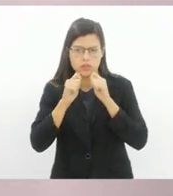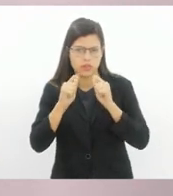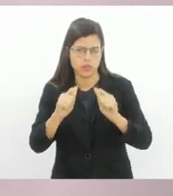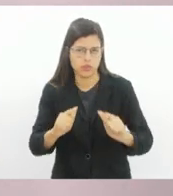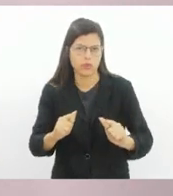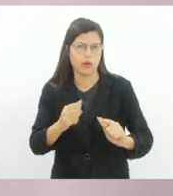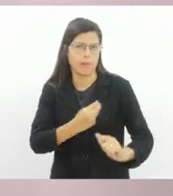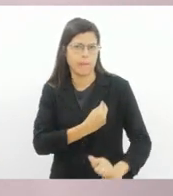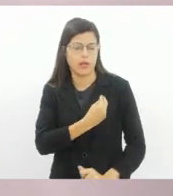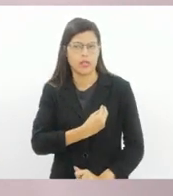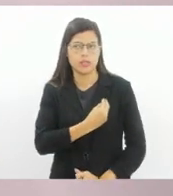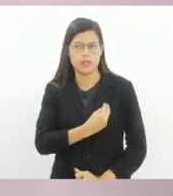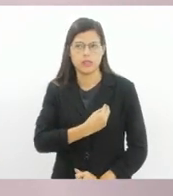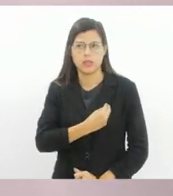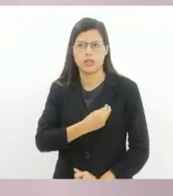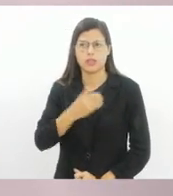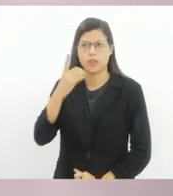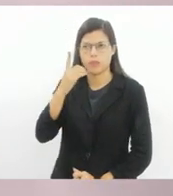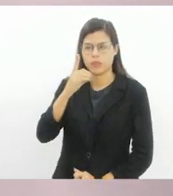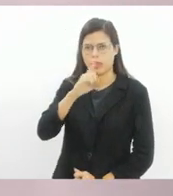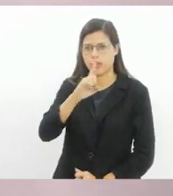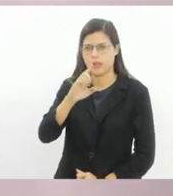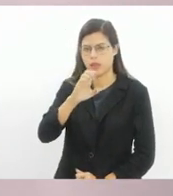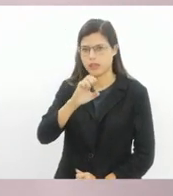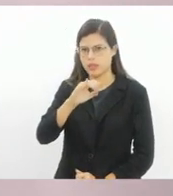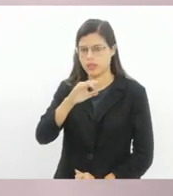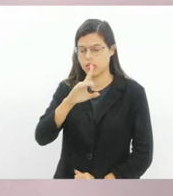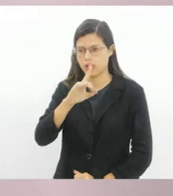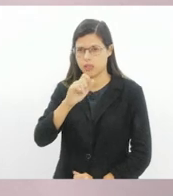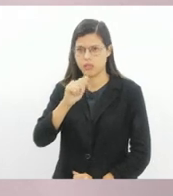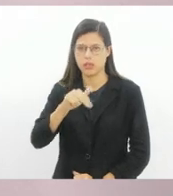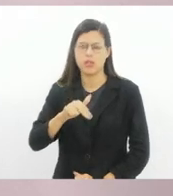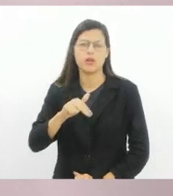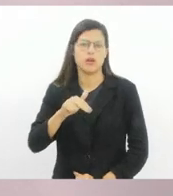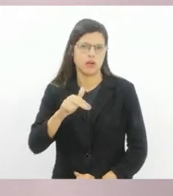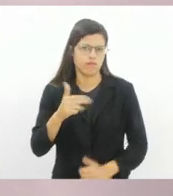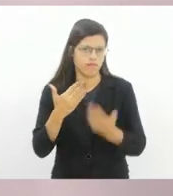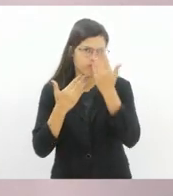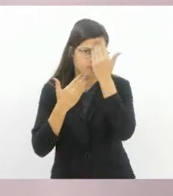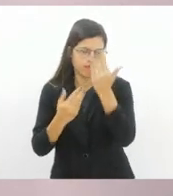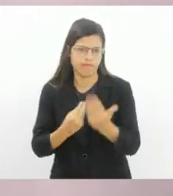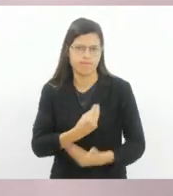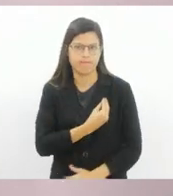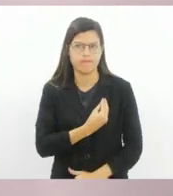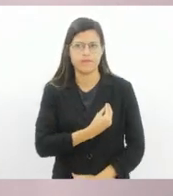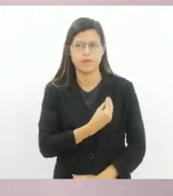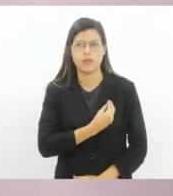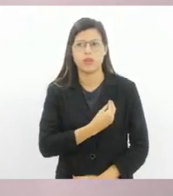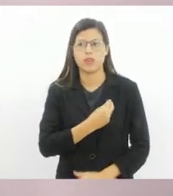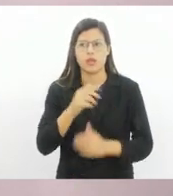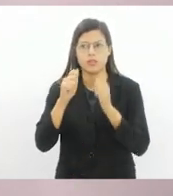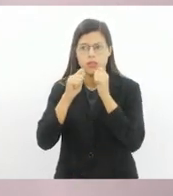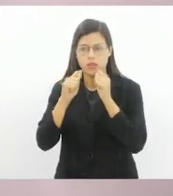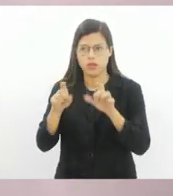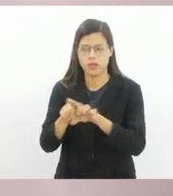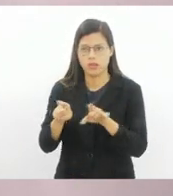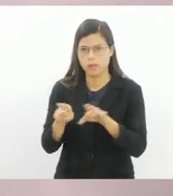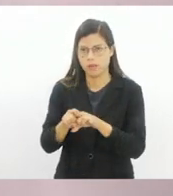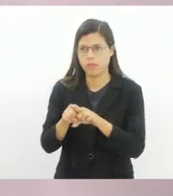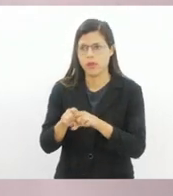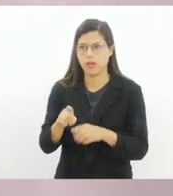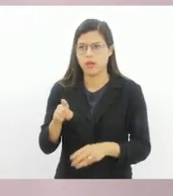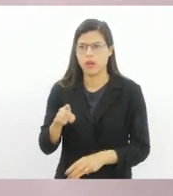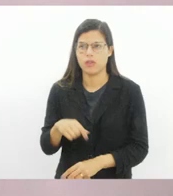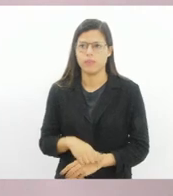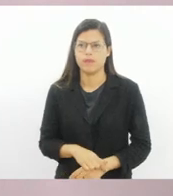deputada Zeidan, a senhora Thaisa Alves, muito obrigada pela sua presença, da assessoria também